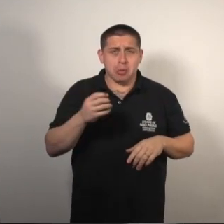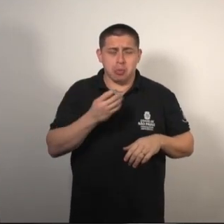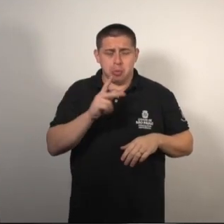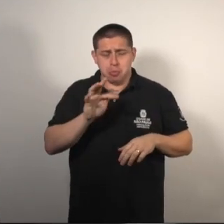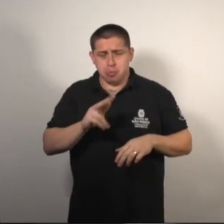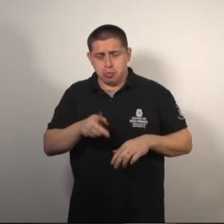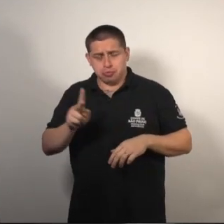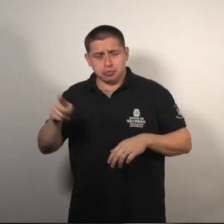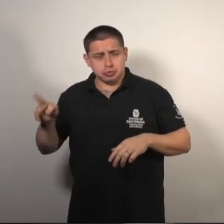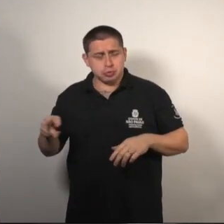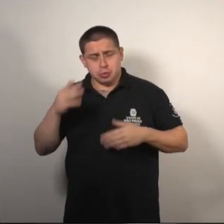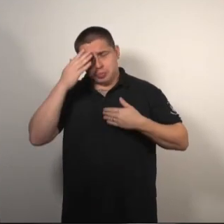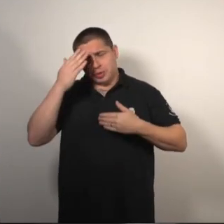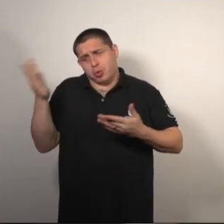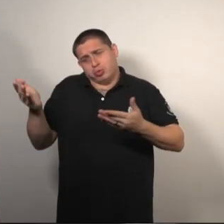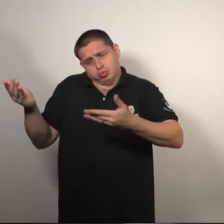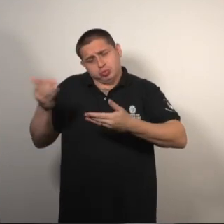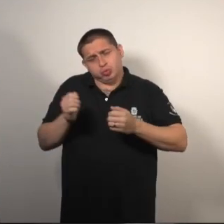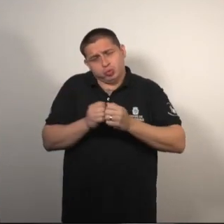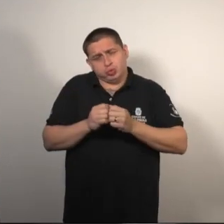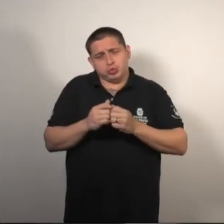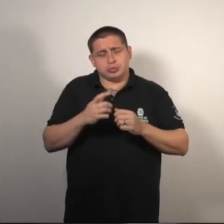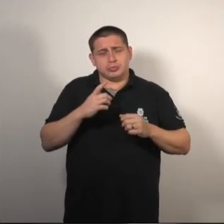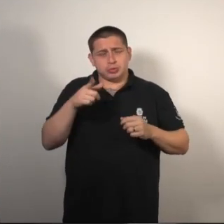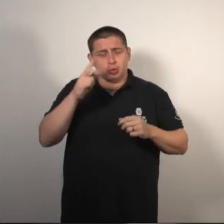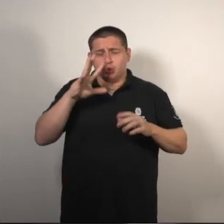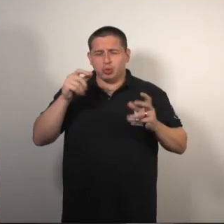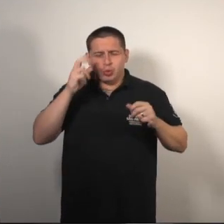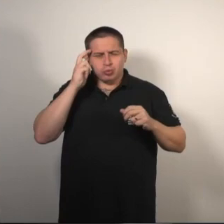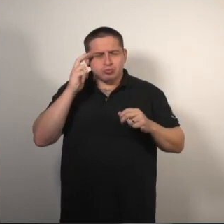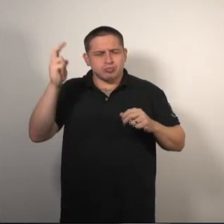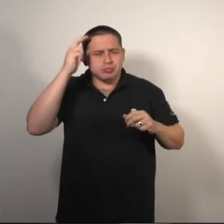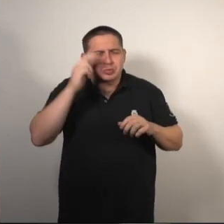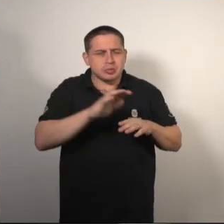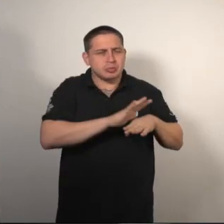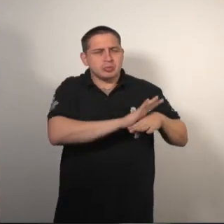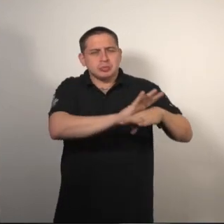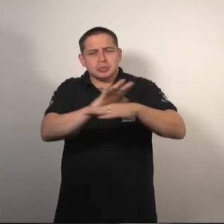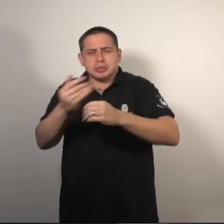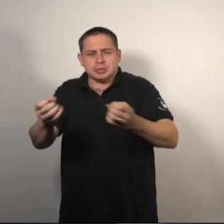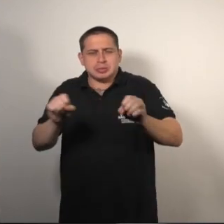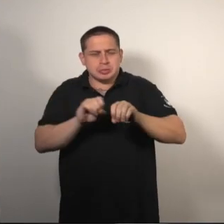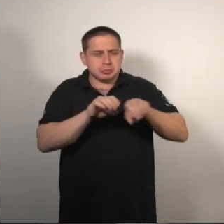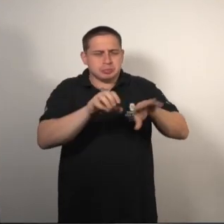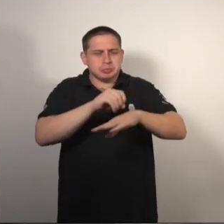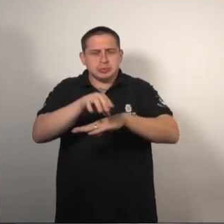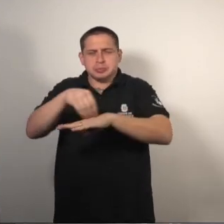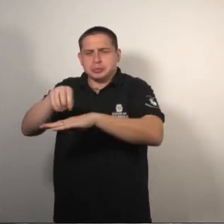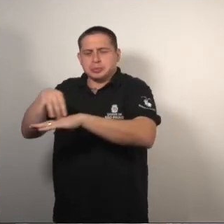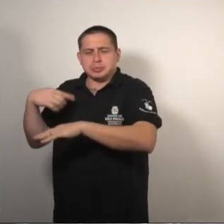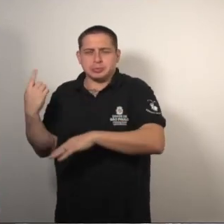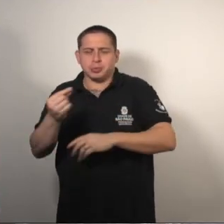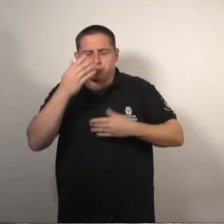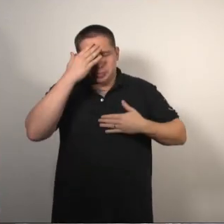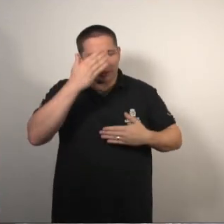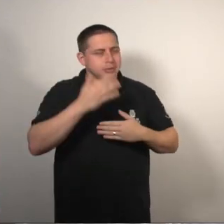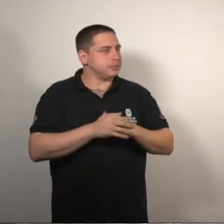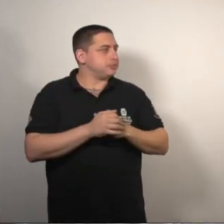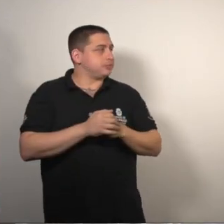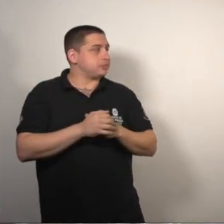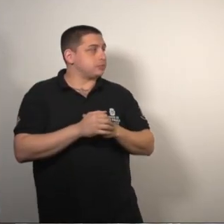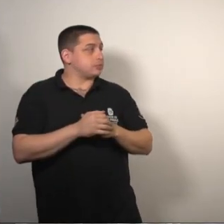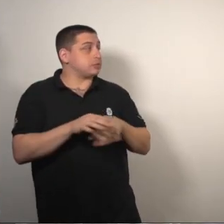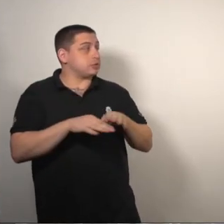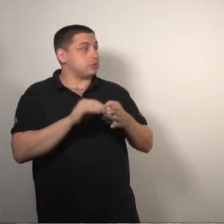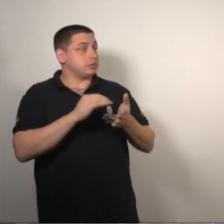Paulo e poder compartilhar todo o seu conhecimento com todos nós aqui. Cumprimentar o Marcelo D'Angelo, nosso secretário municipal